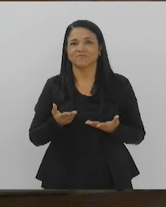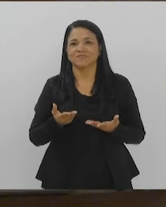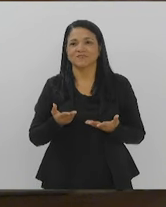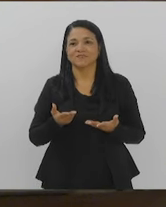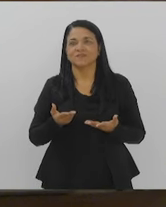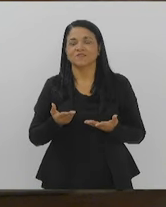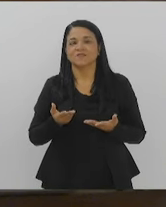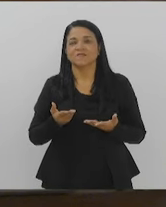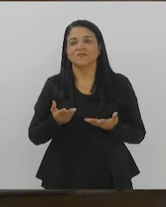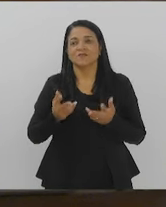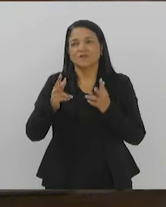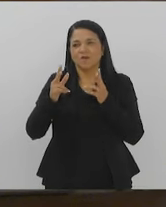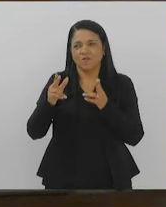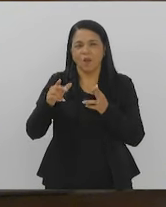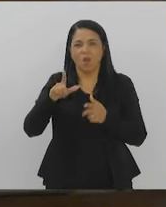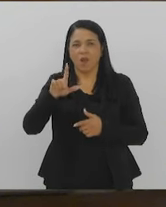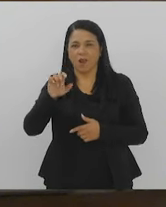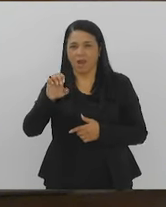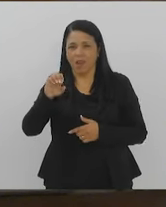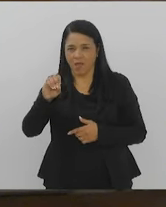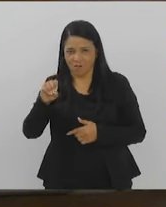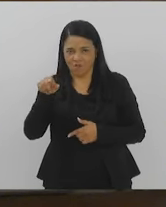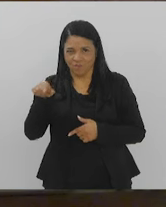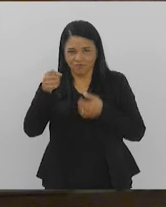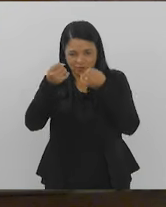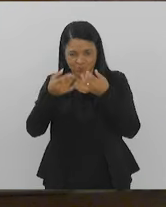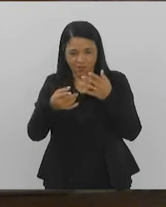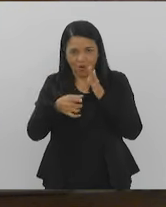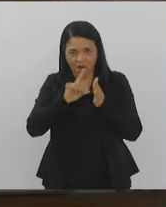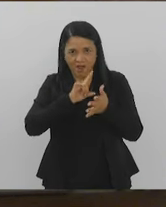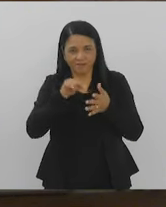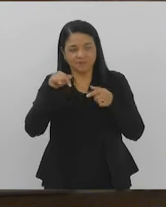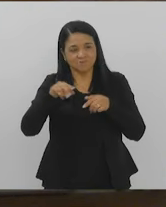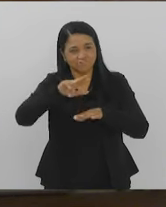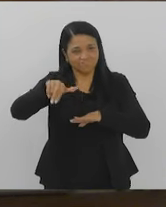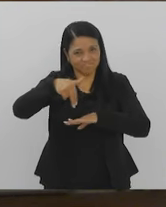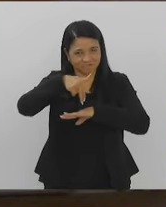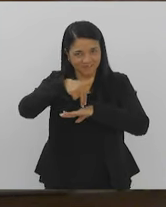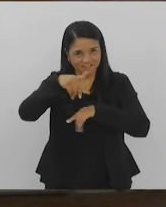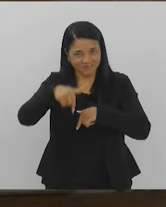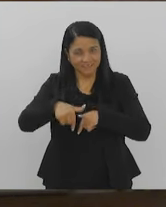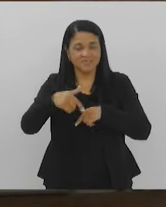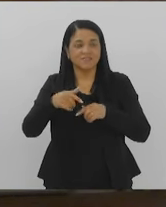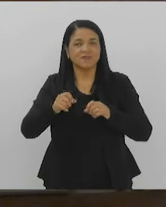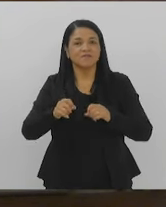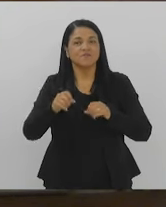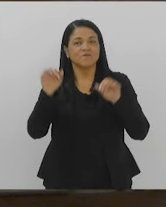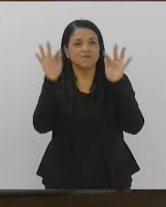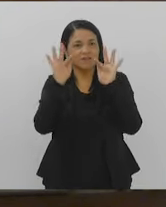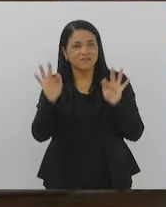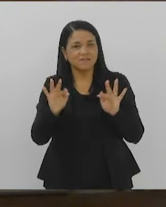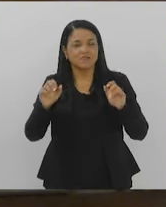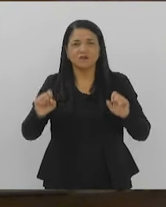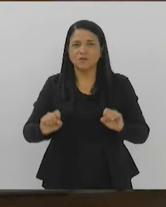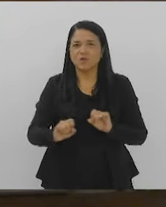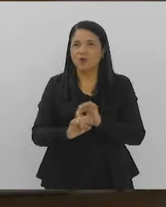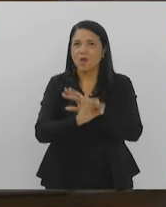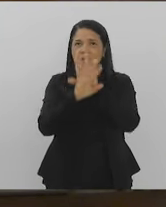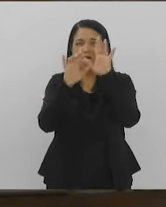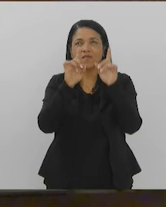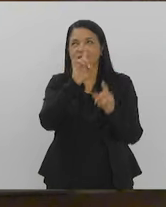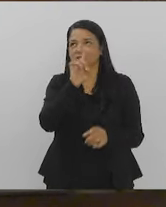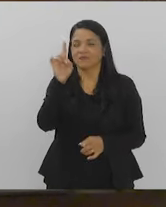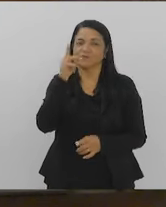Léo, muito feliz, e Renato, dando glória a Deus, muitas glórias a